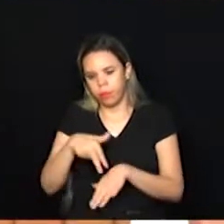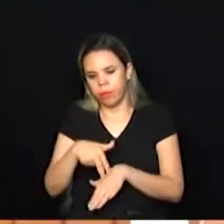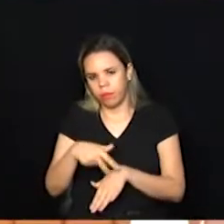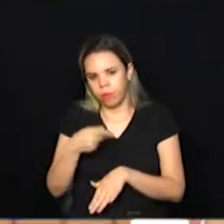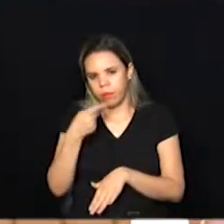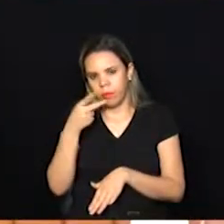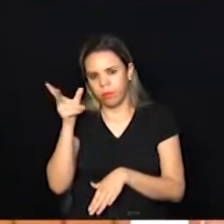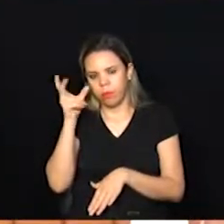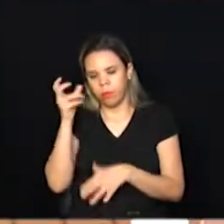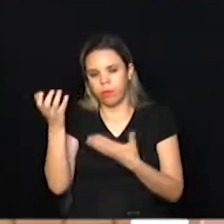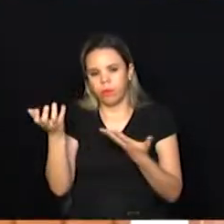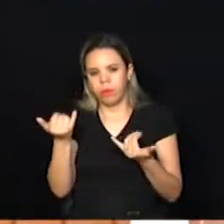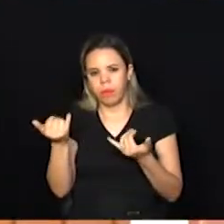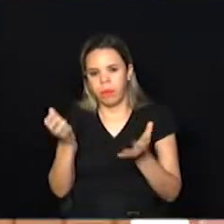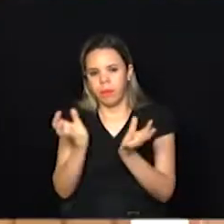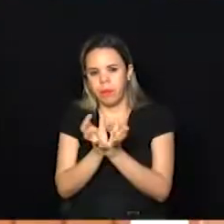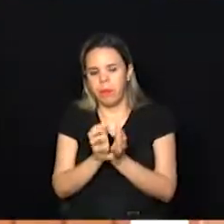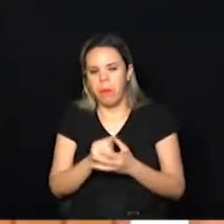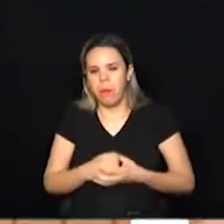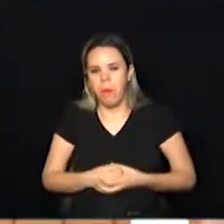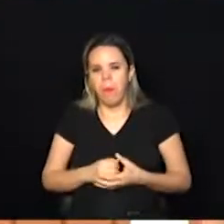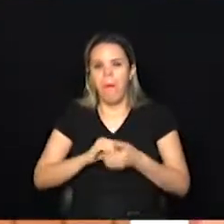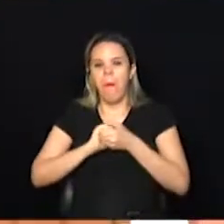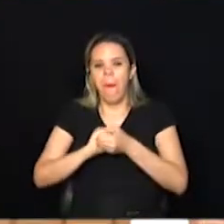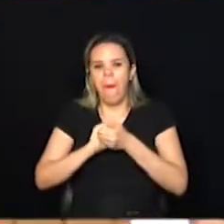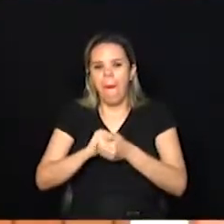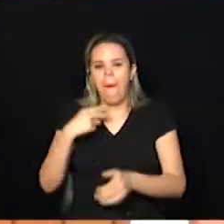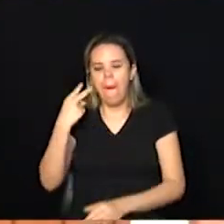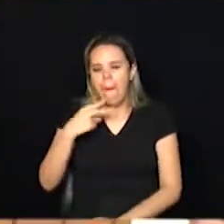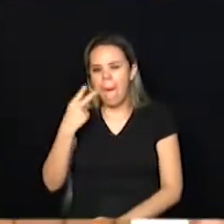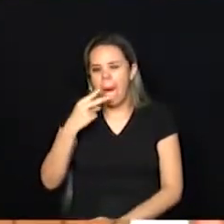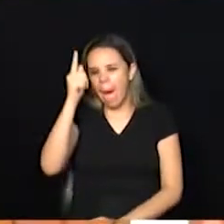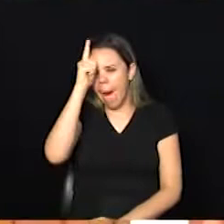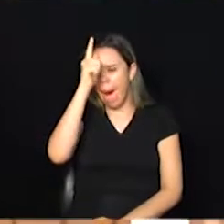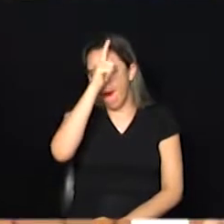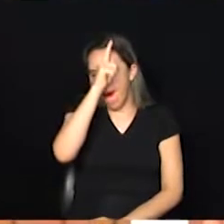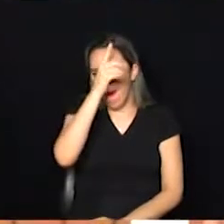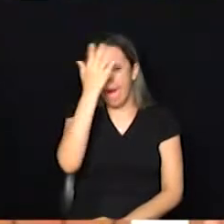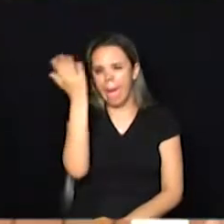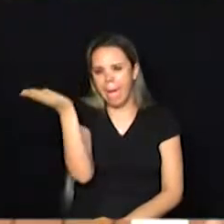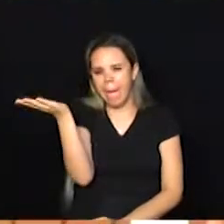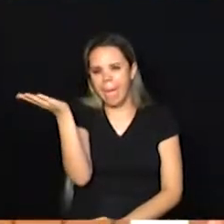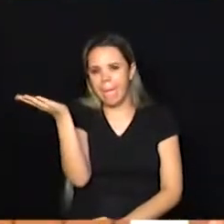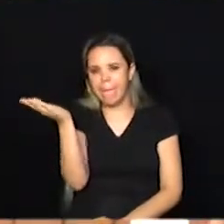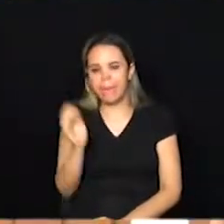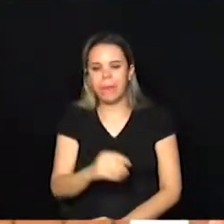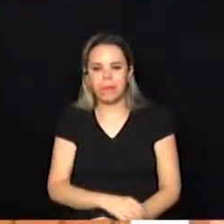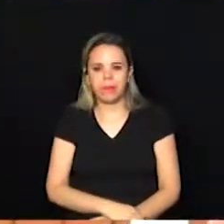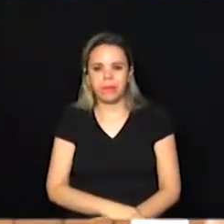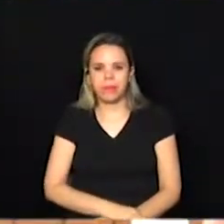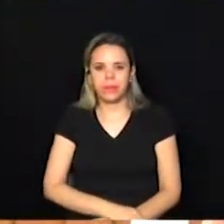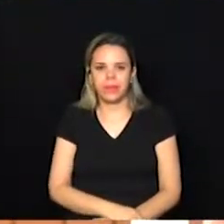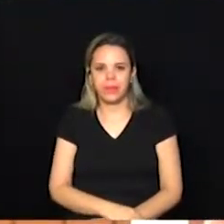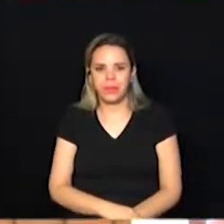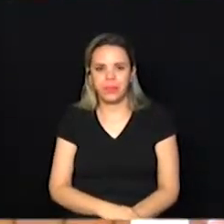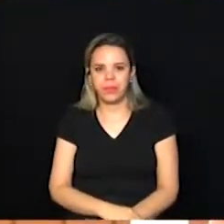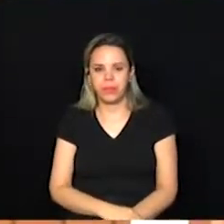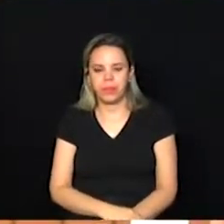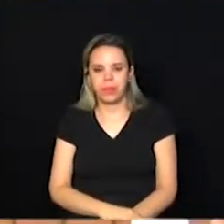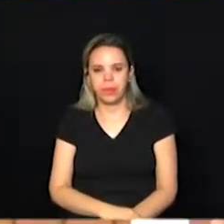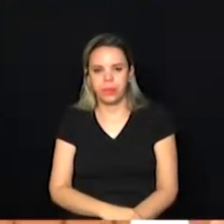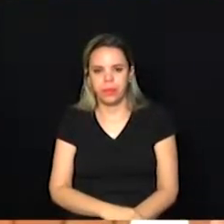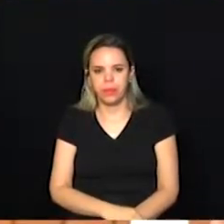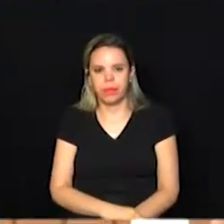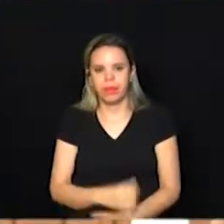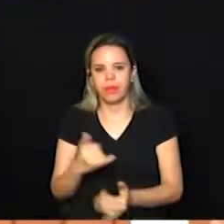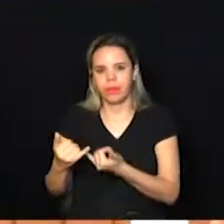ouvindo a comissão. Cumprimentar também o vereador Gustavo Peta, aqui, né? Eu estava